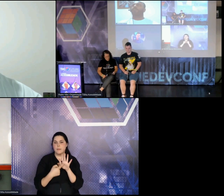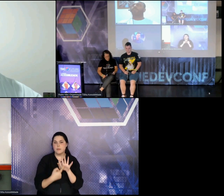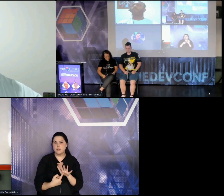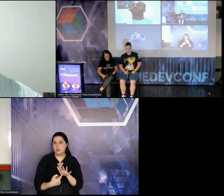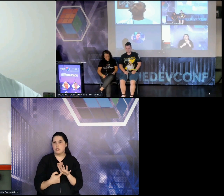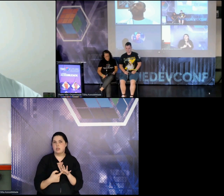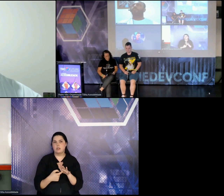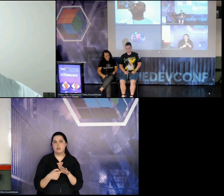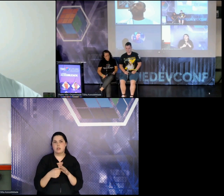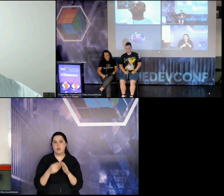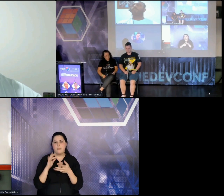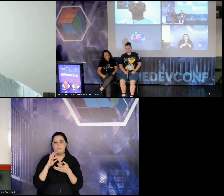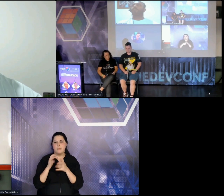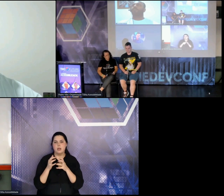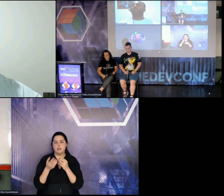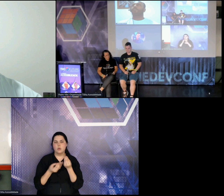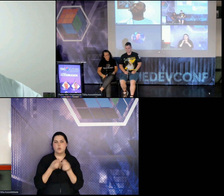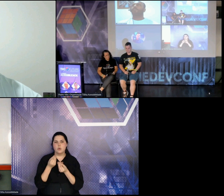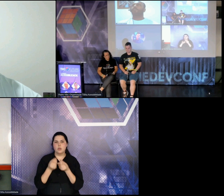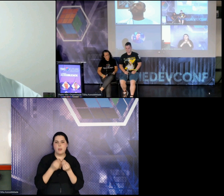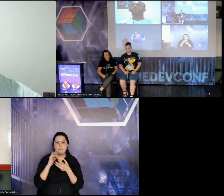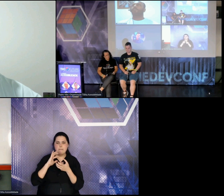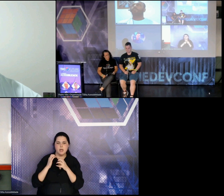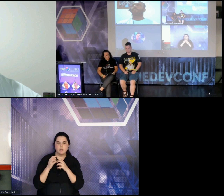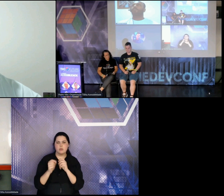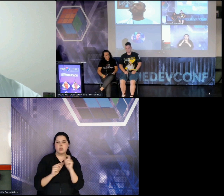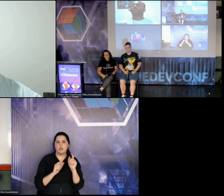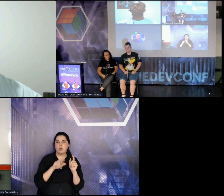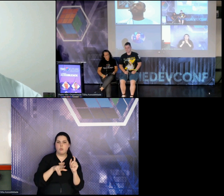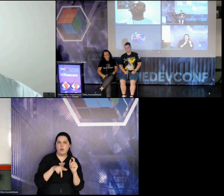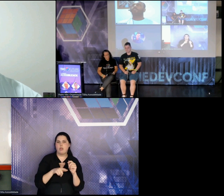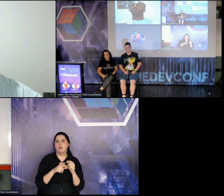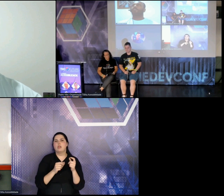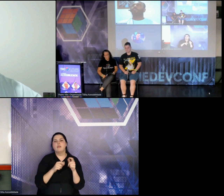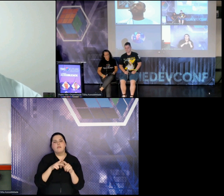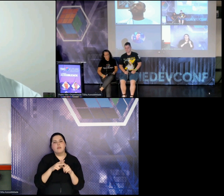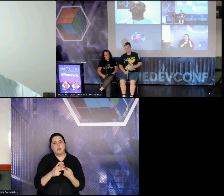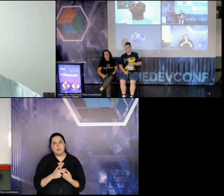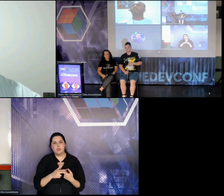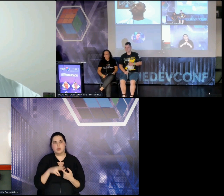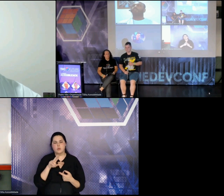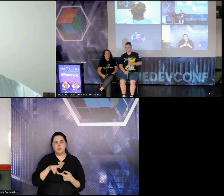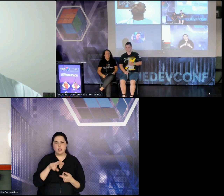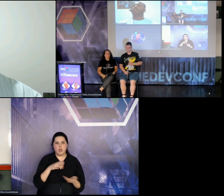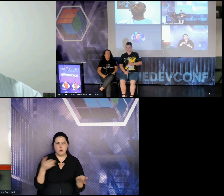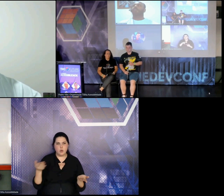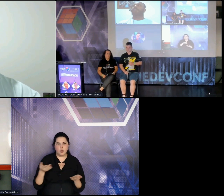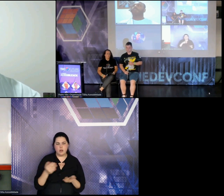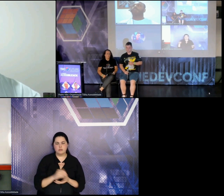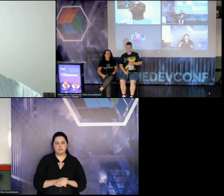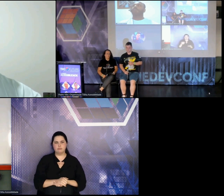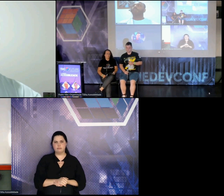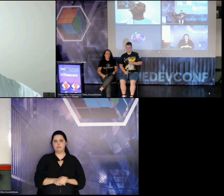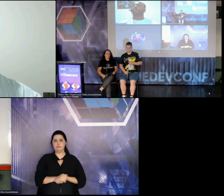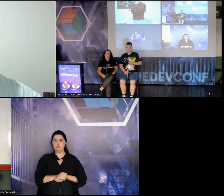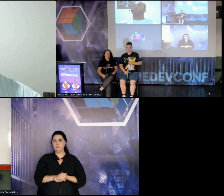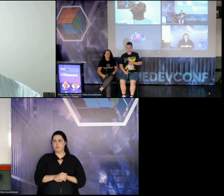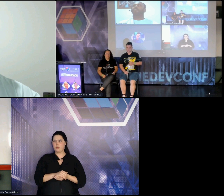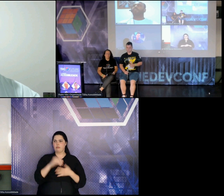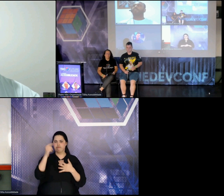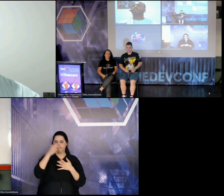próprios bugs, o que é bug, o que não é bug, quais ferramentas que a gente passaria a utilizar. E todos